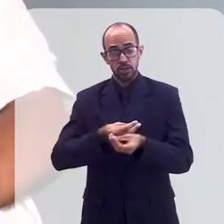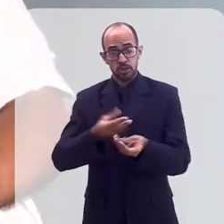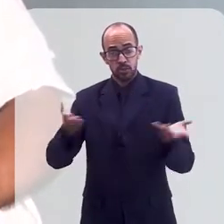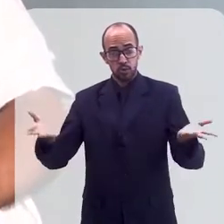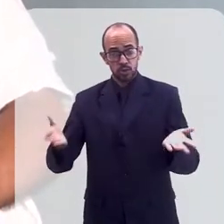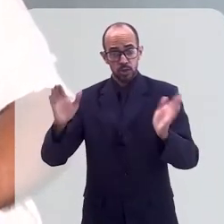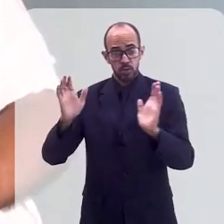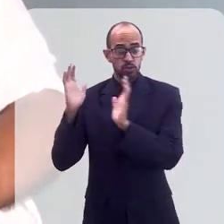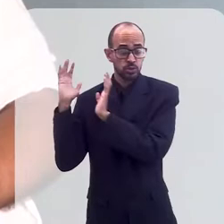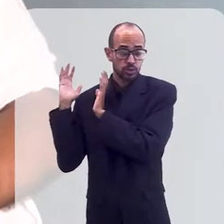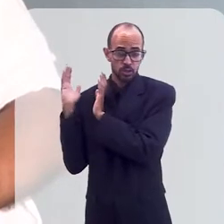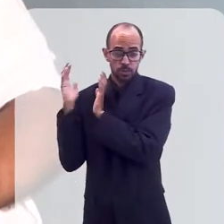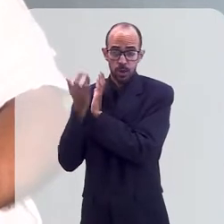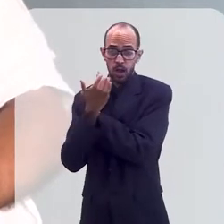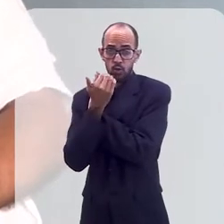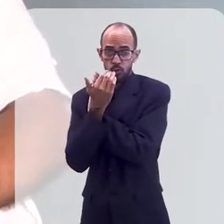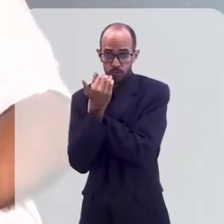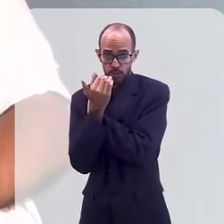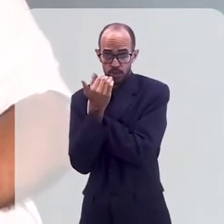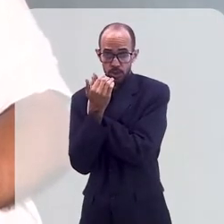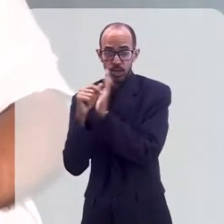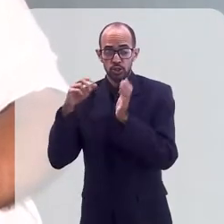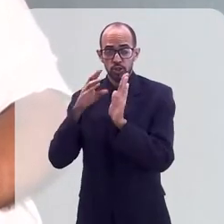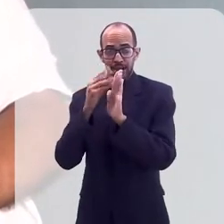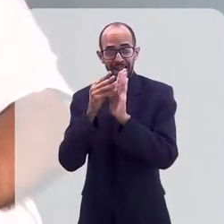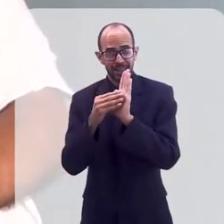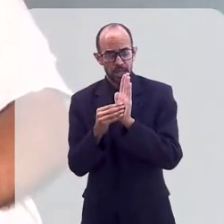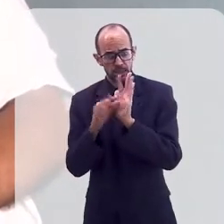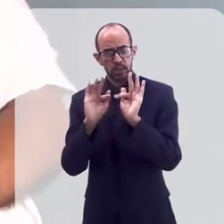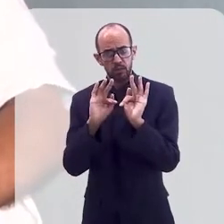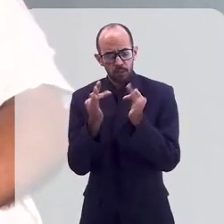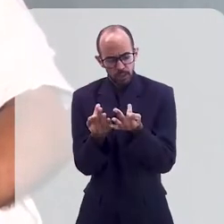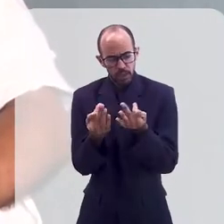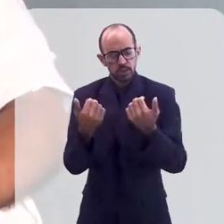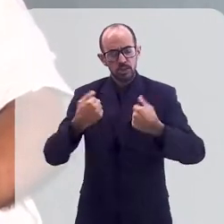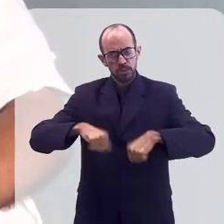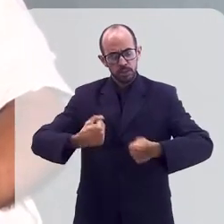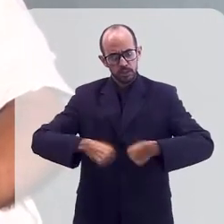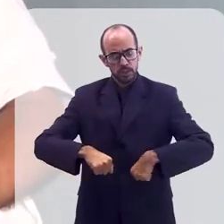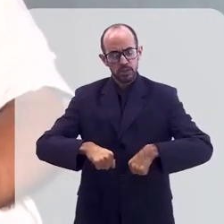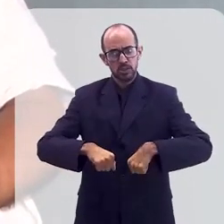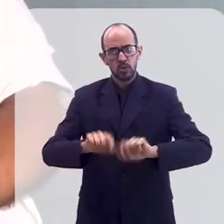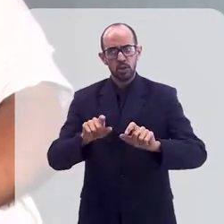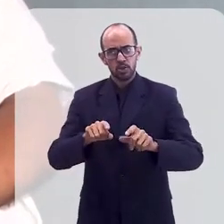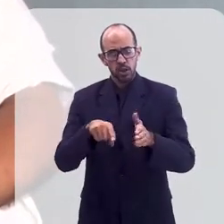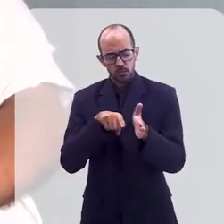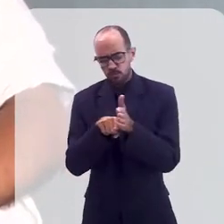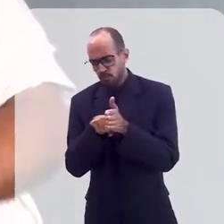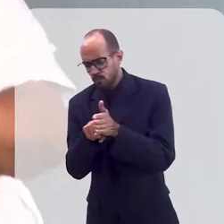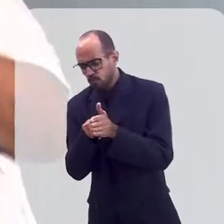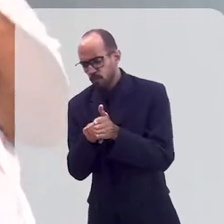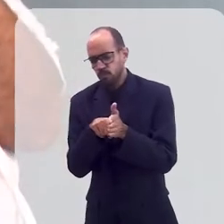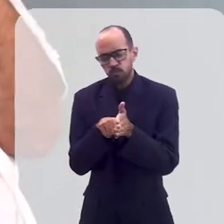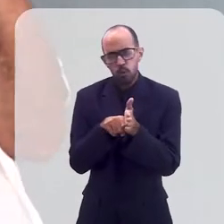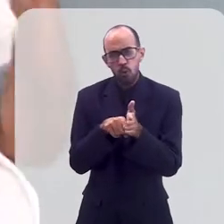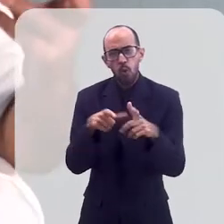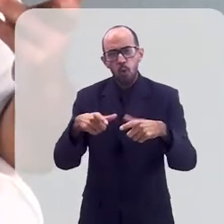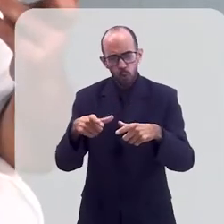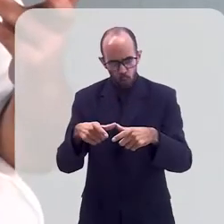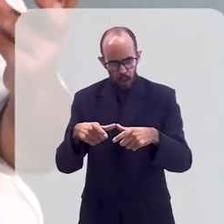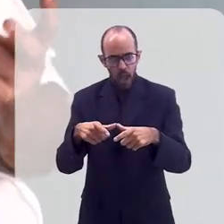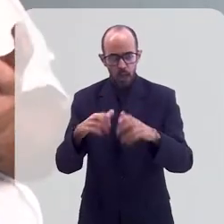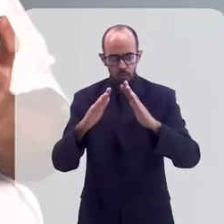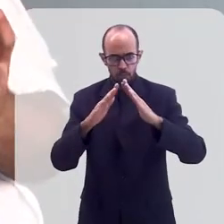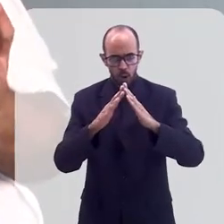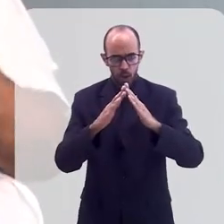distribuição de cestas básicas. E aí cadastramos famílias que realmente precisam. Né? Identificamos o local onde elas